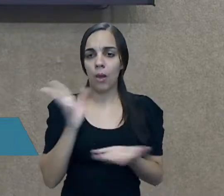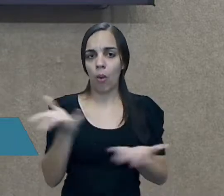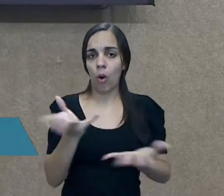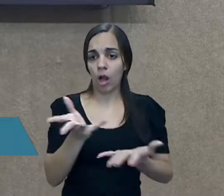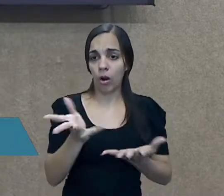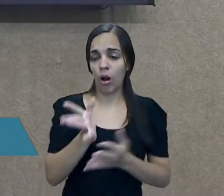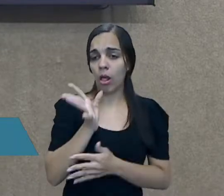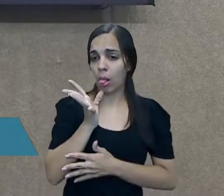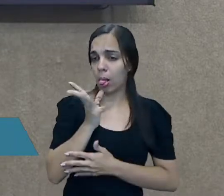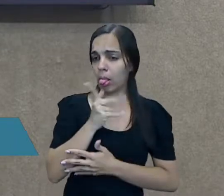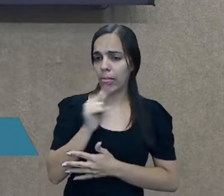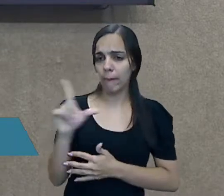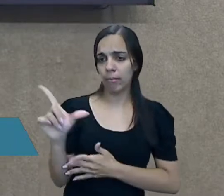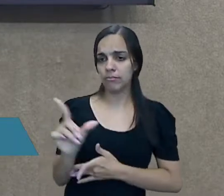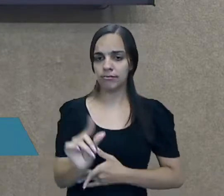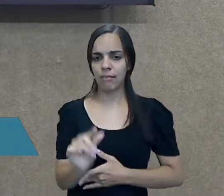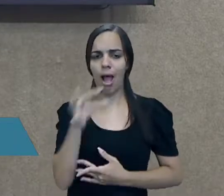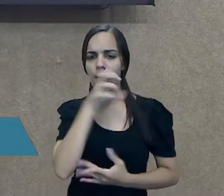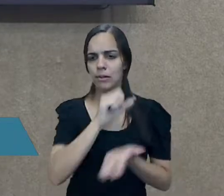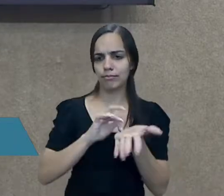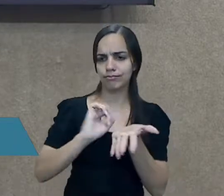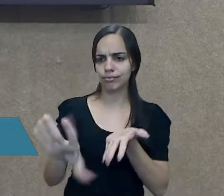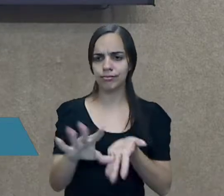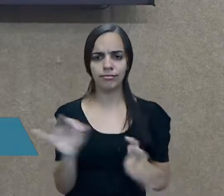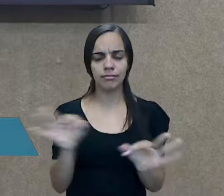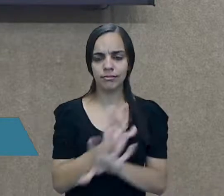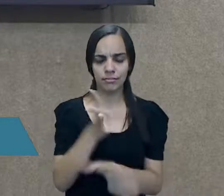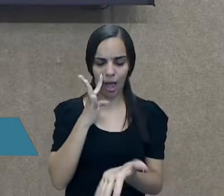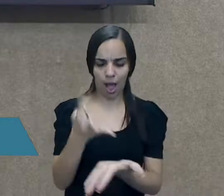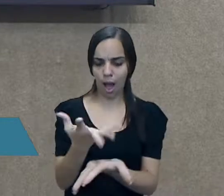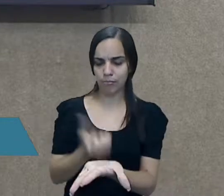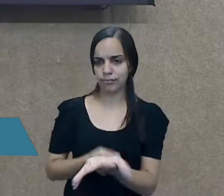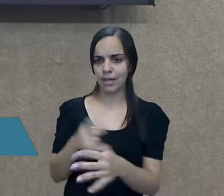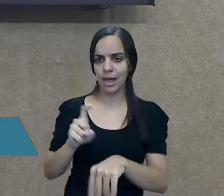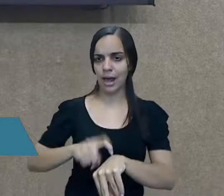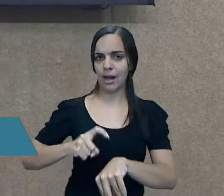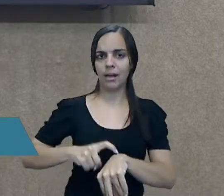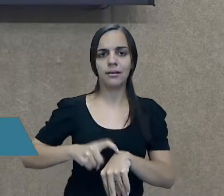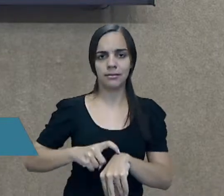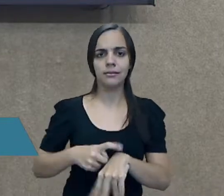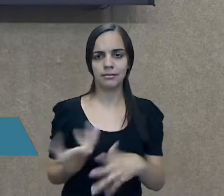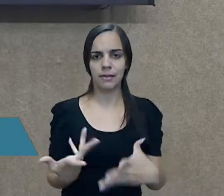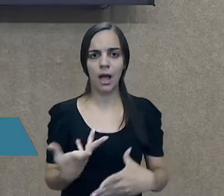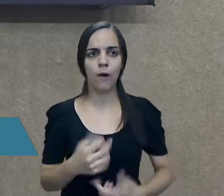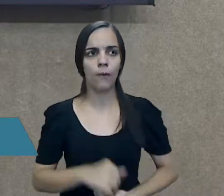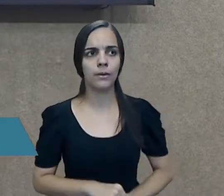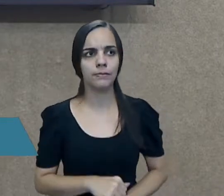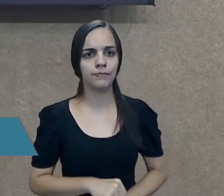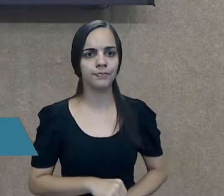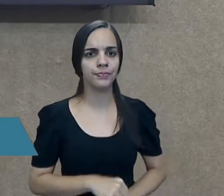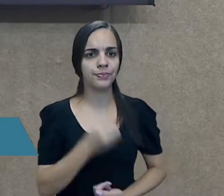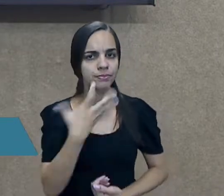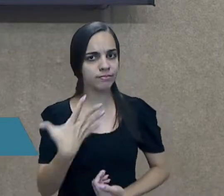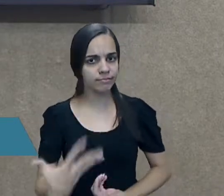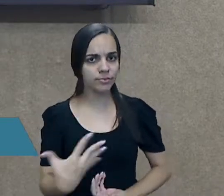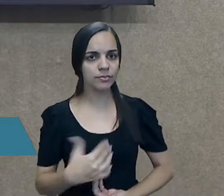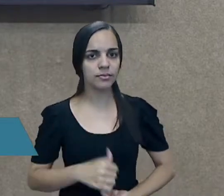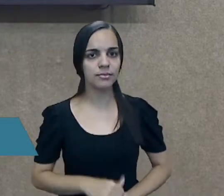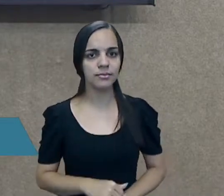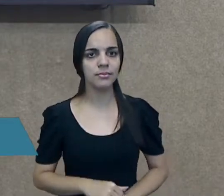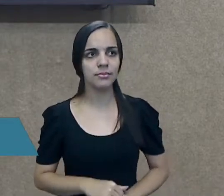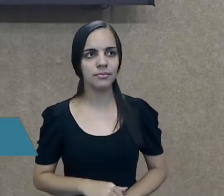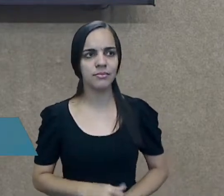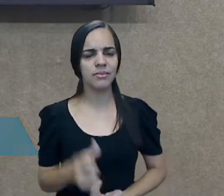de milésimos de segundos. Olha como que o passado é importante para o presente. Bom,